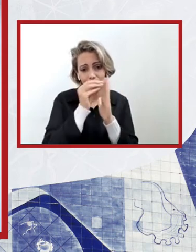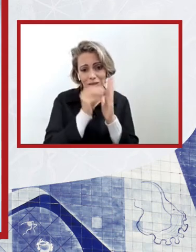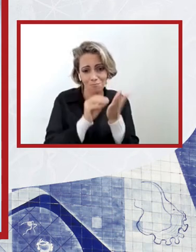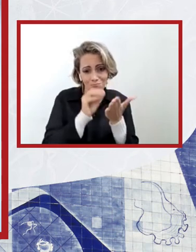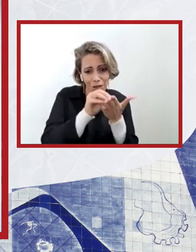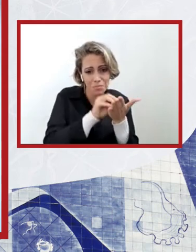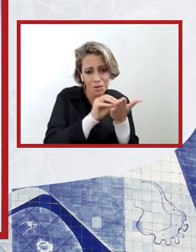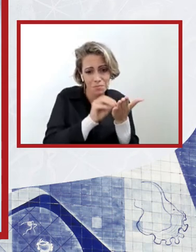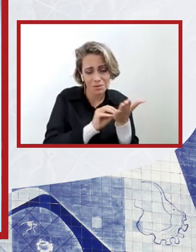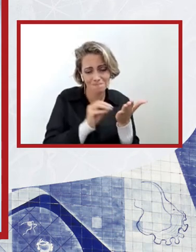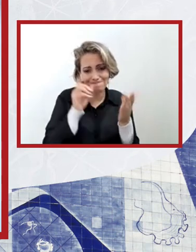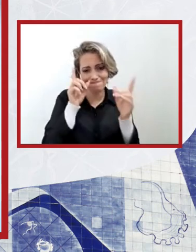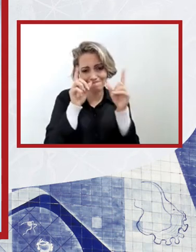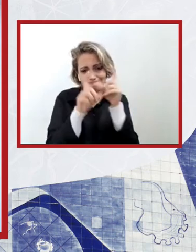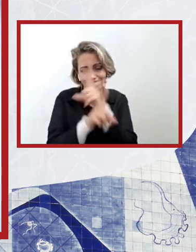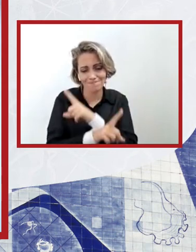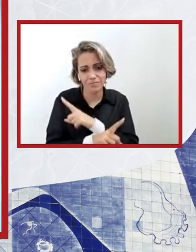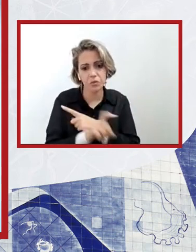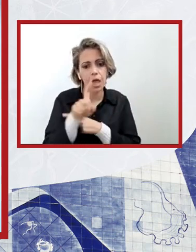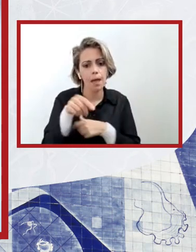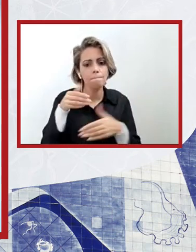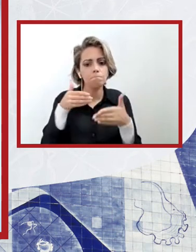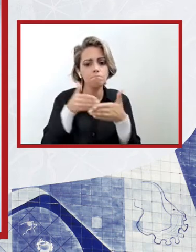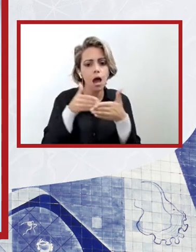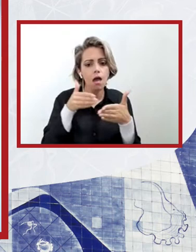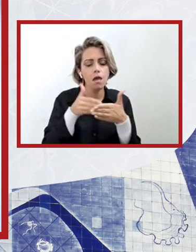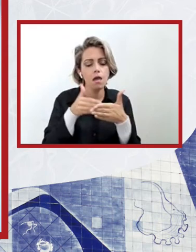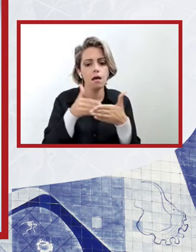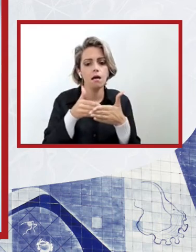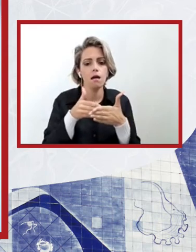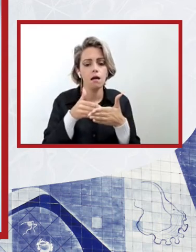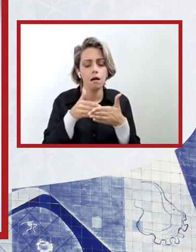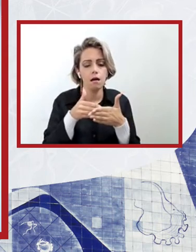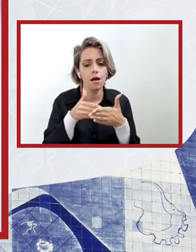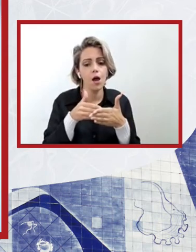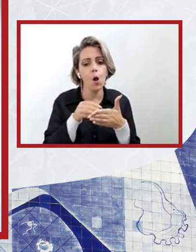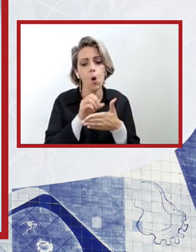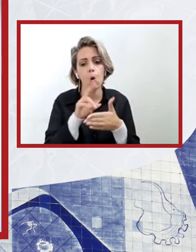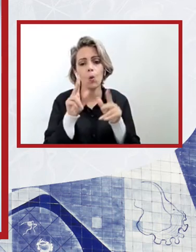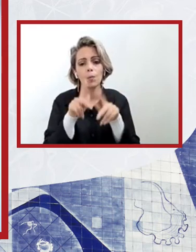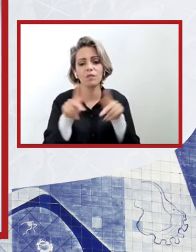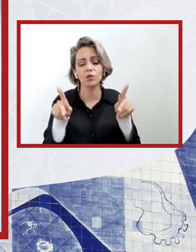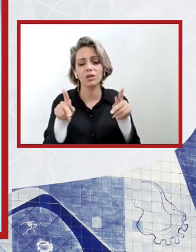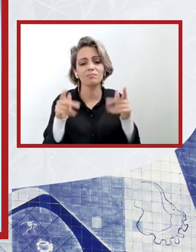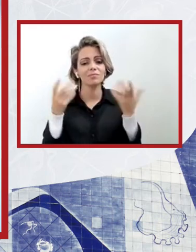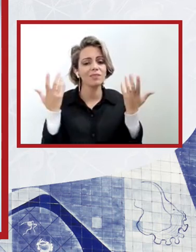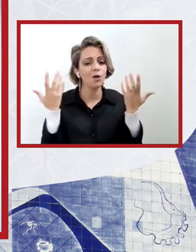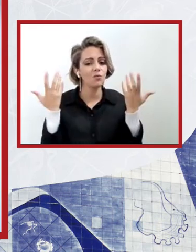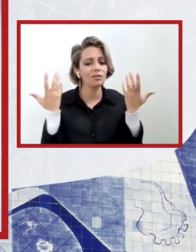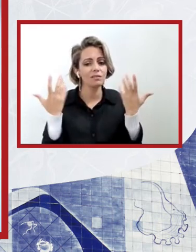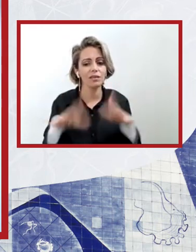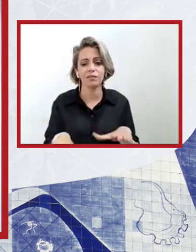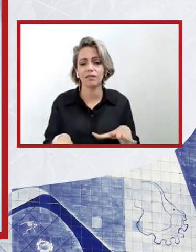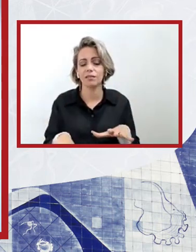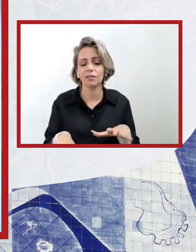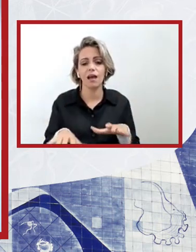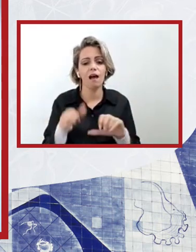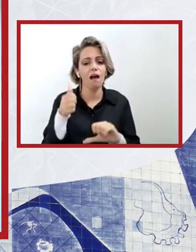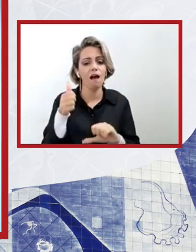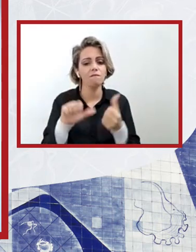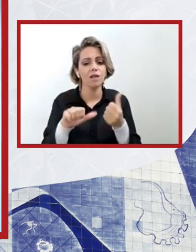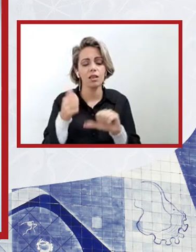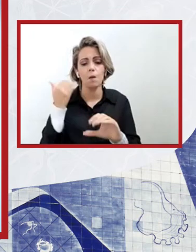Então, assim, são barreiras, né, ou então um professor que não quis mandar a avaliação